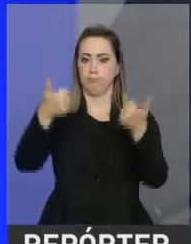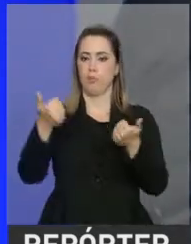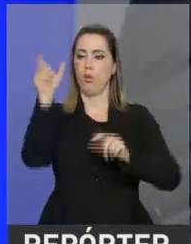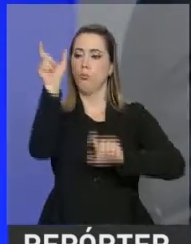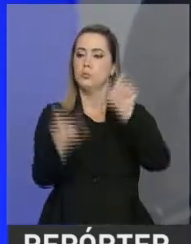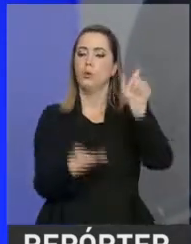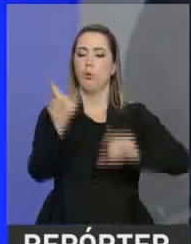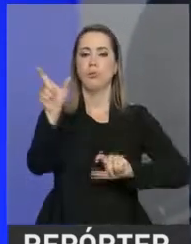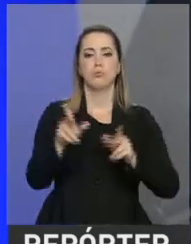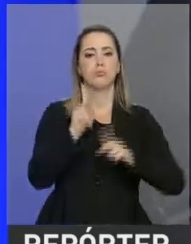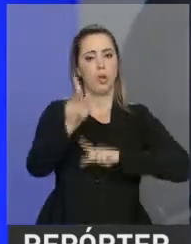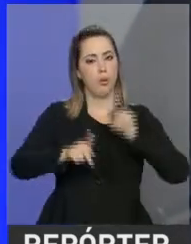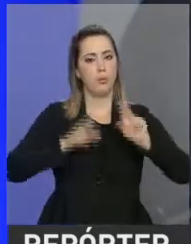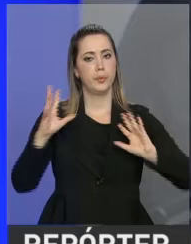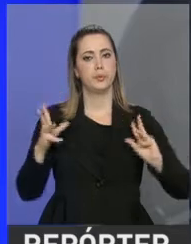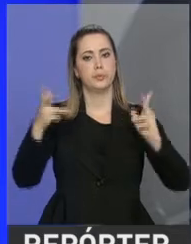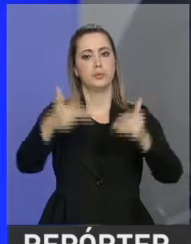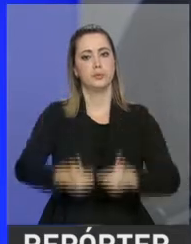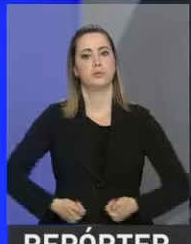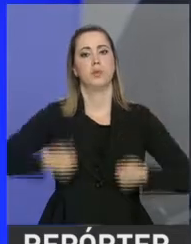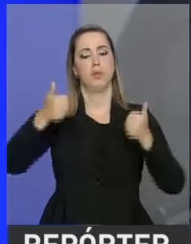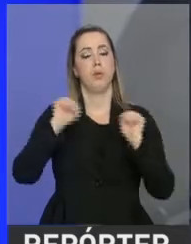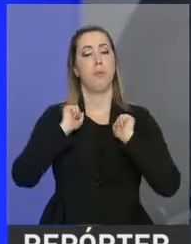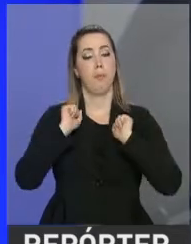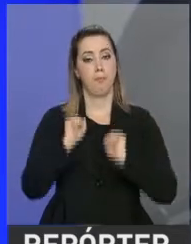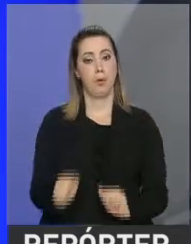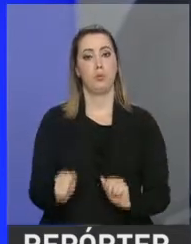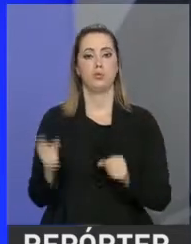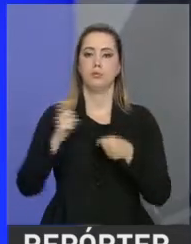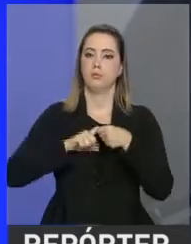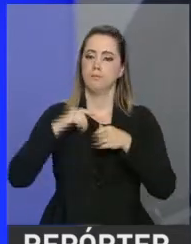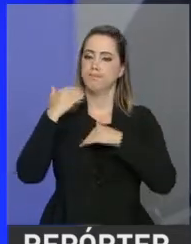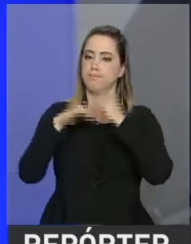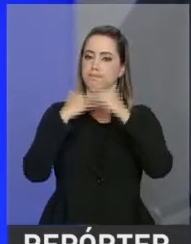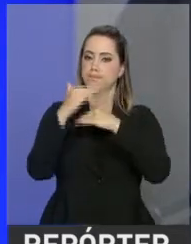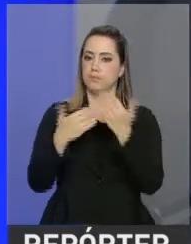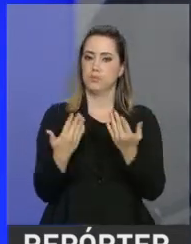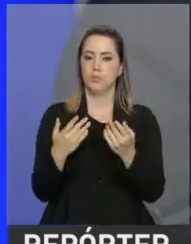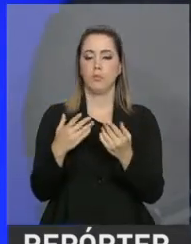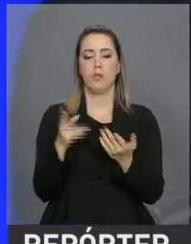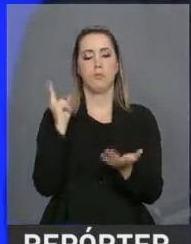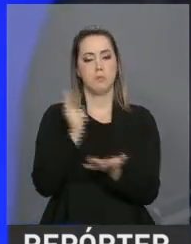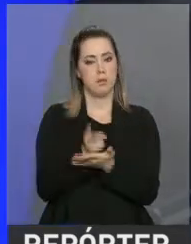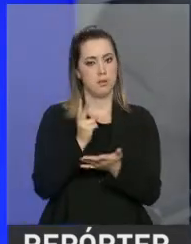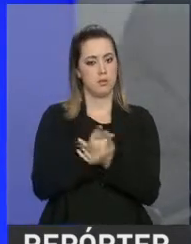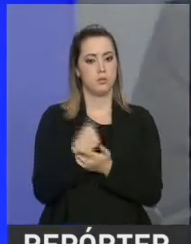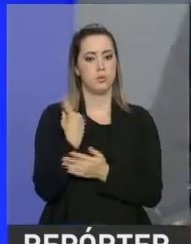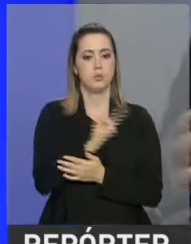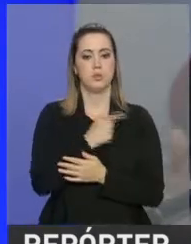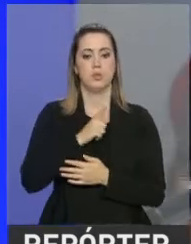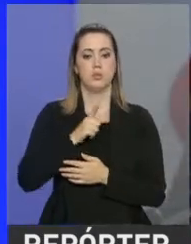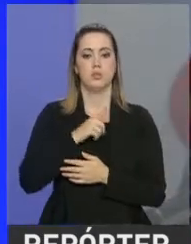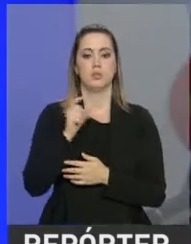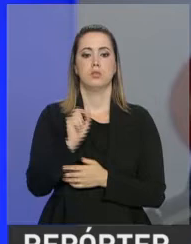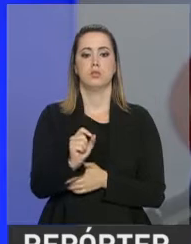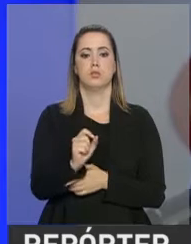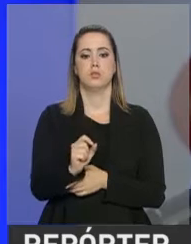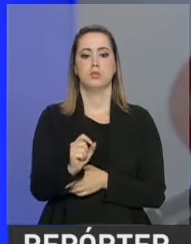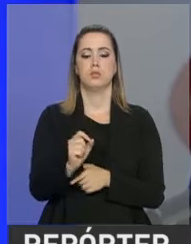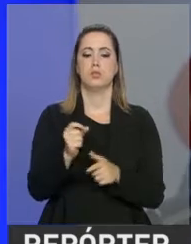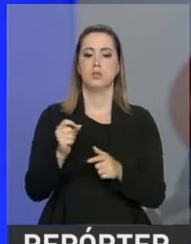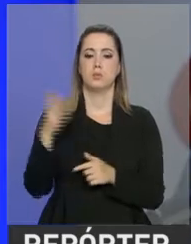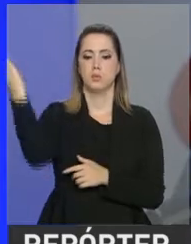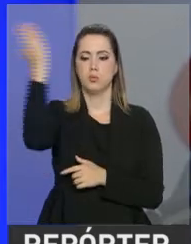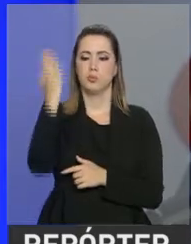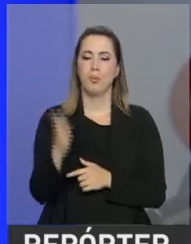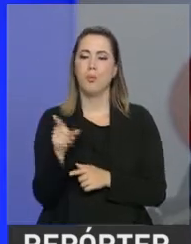tem capacidade de se reerguer a todo momento, embora nós tenhamos apanhado um país em crise,